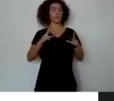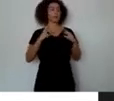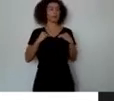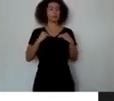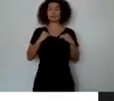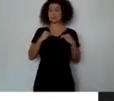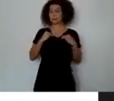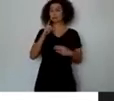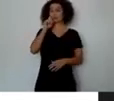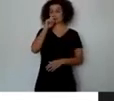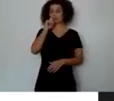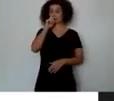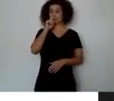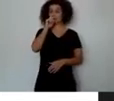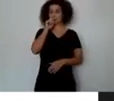ponto.